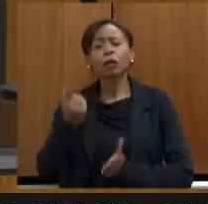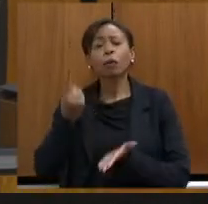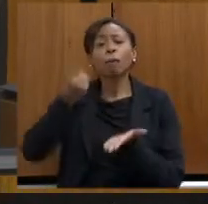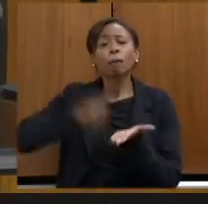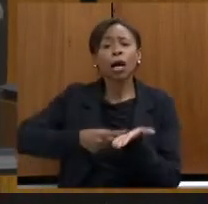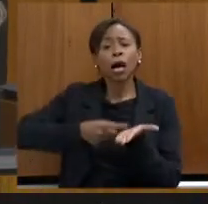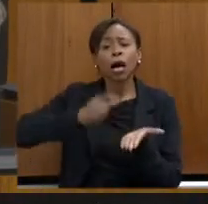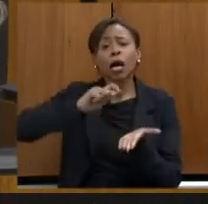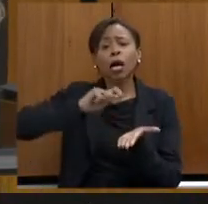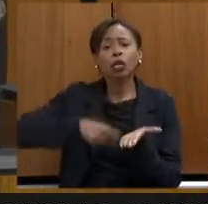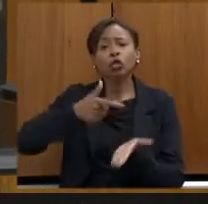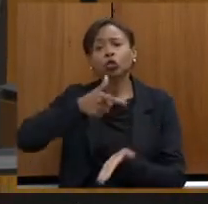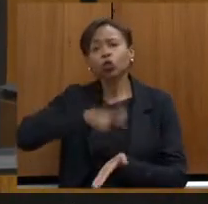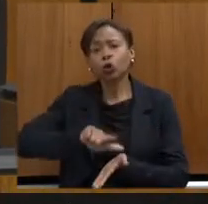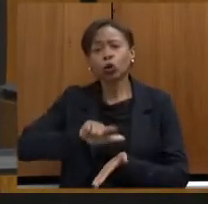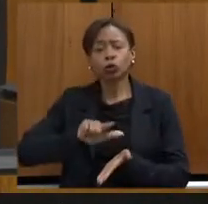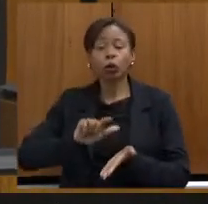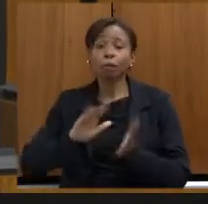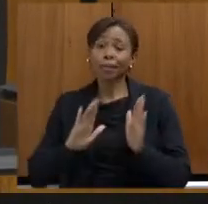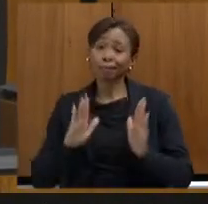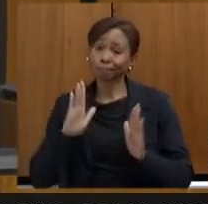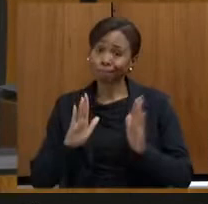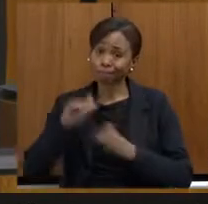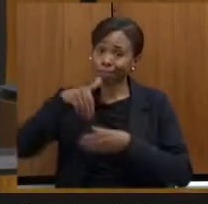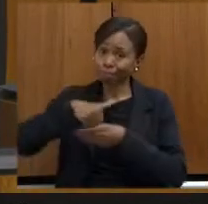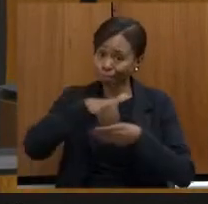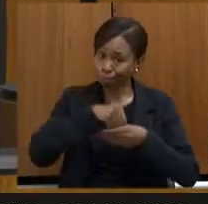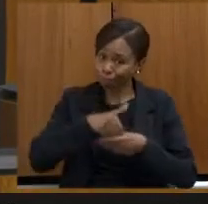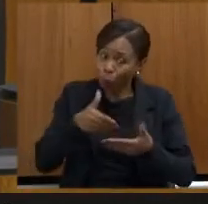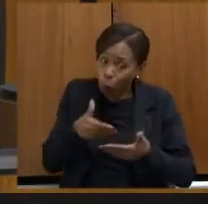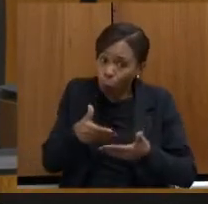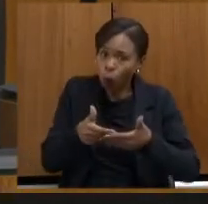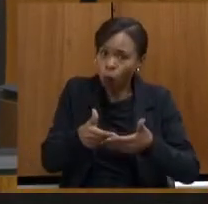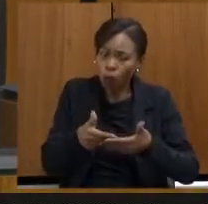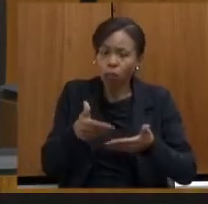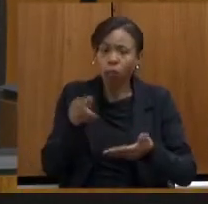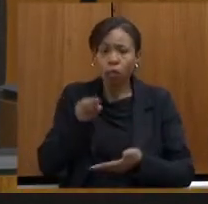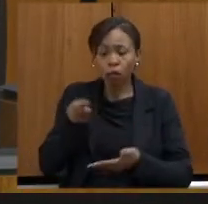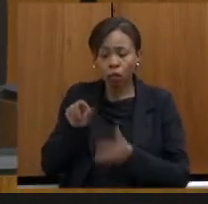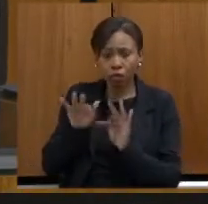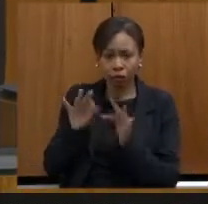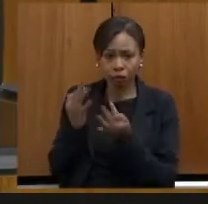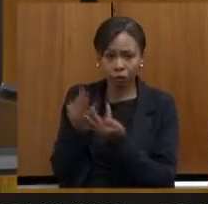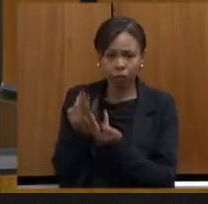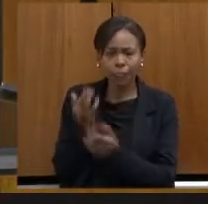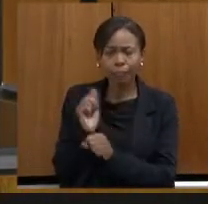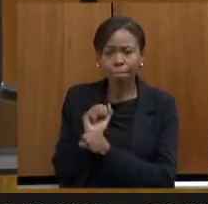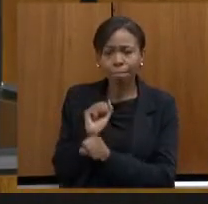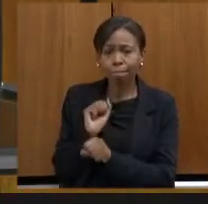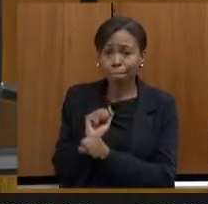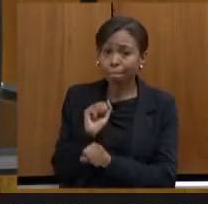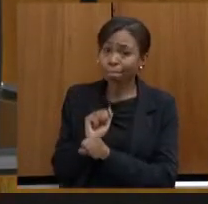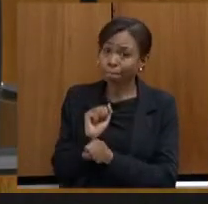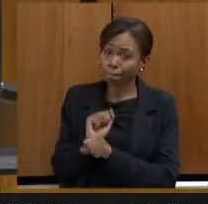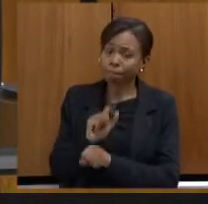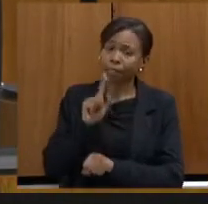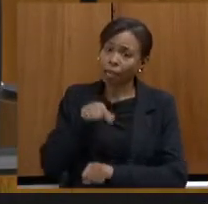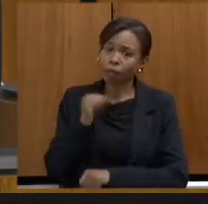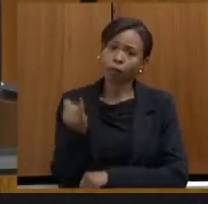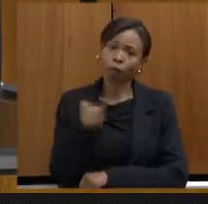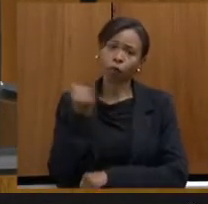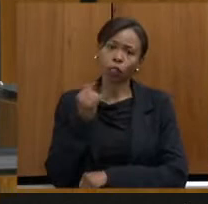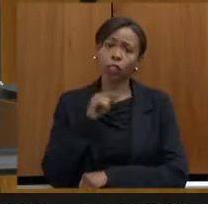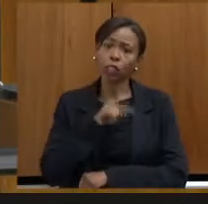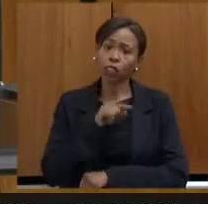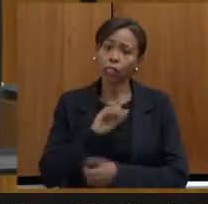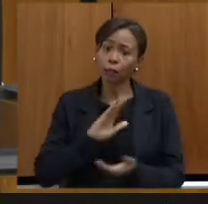os limites eleitorais que já estão batendo aí à porta. As famílias esperam ansiosamente, e é muito importante que esse processo